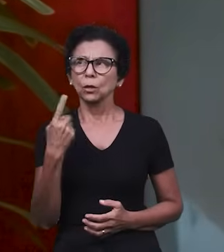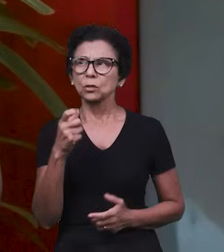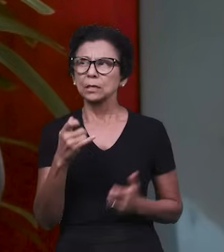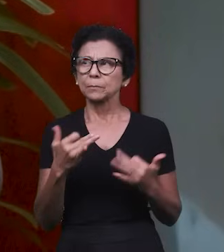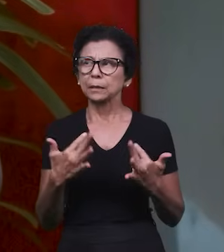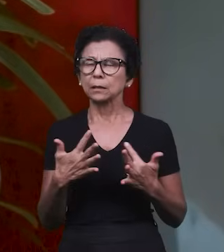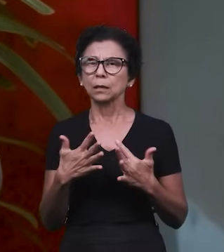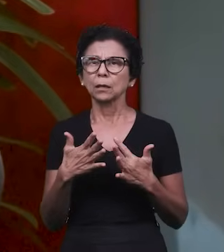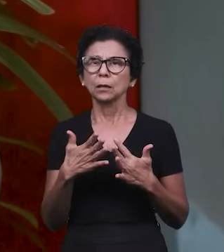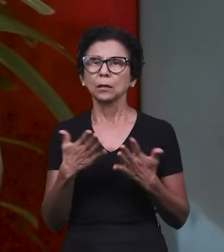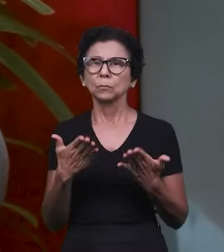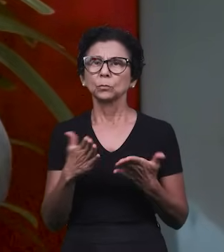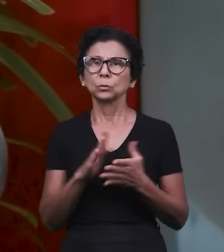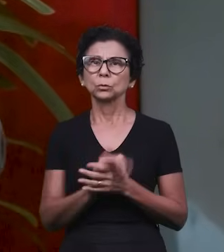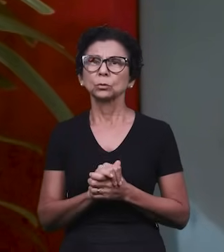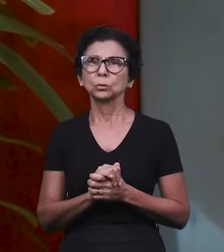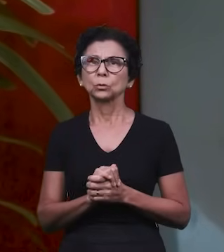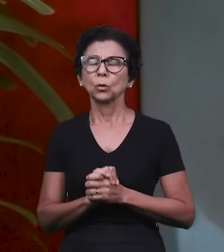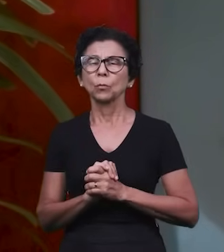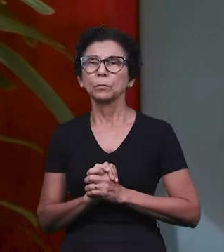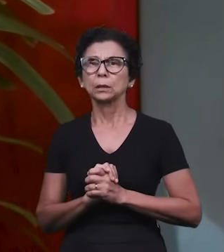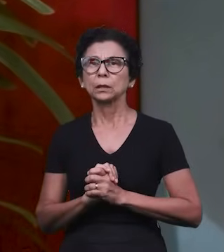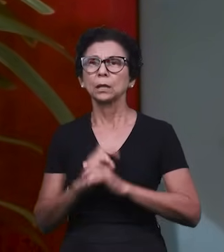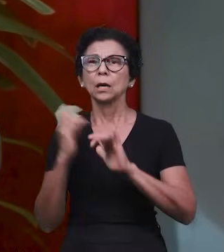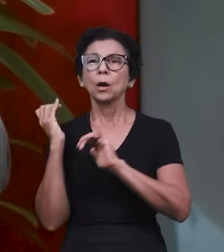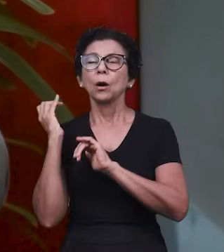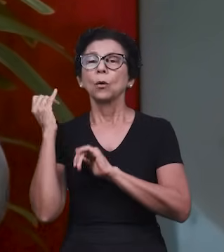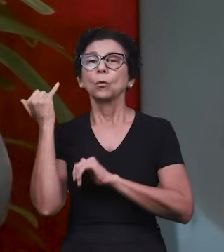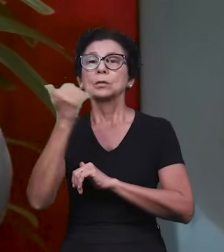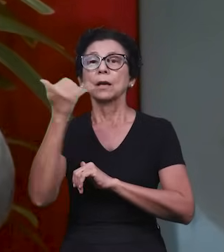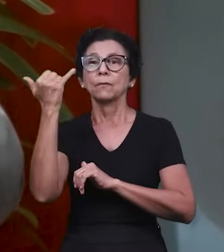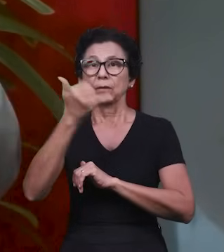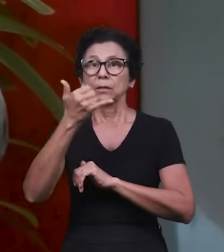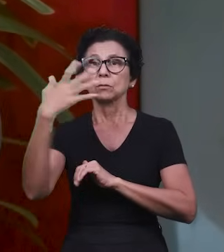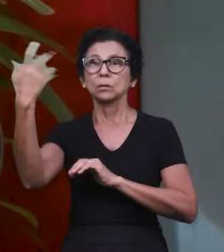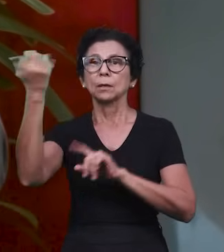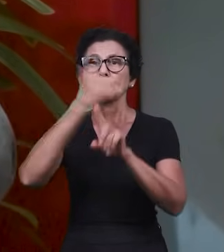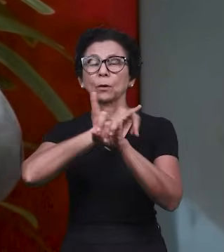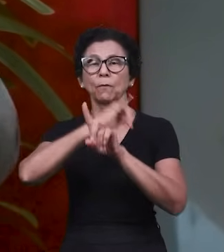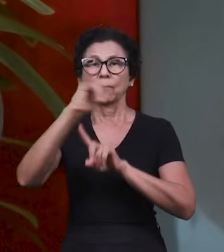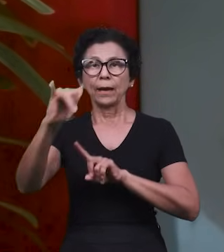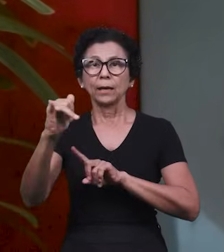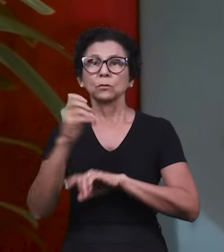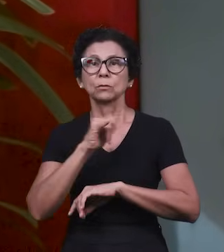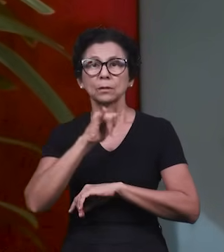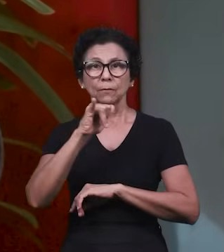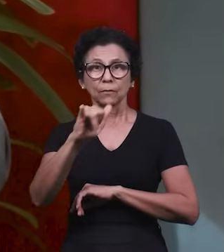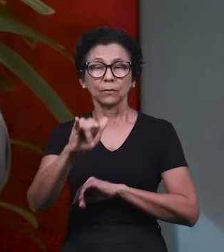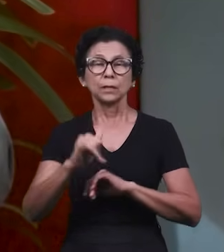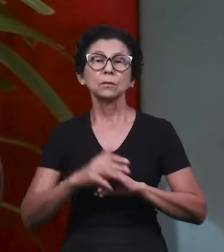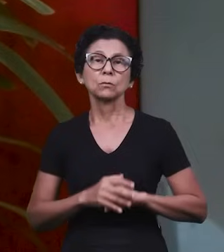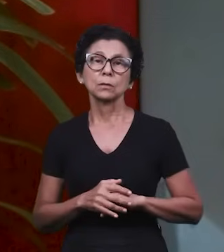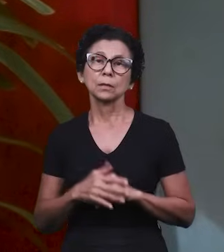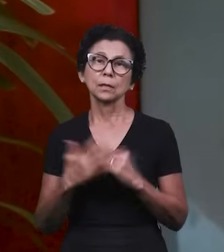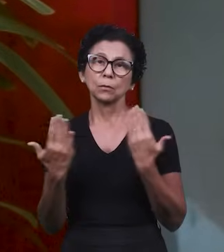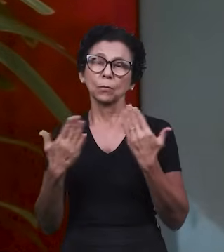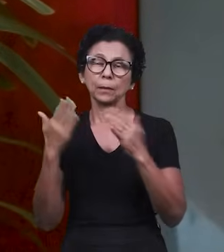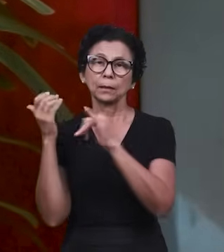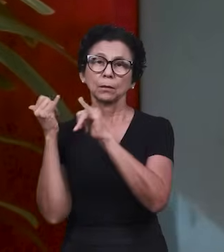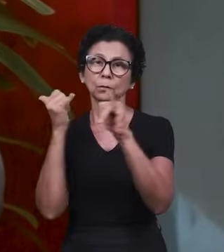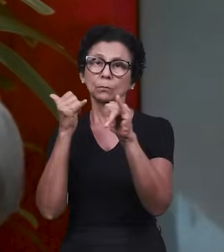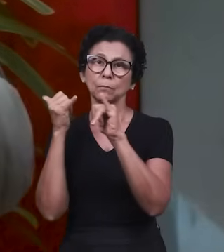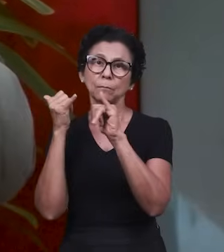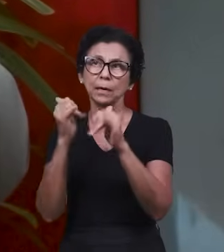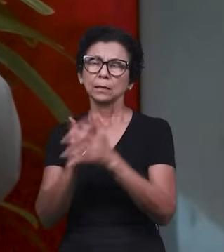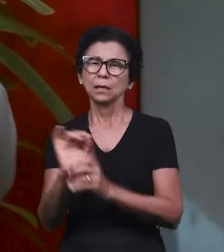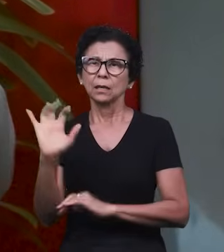todo o prejuízo causado à natureza, né? Que isso seriam sinais, seriam trombetas que estariam tocando. Ele